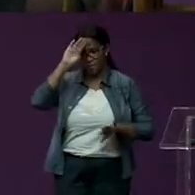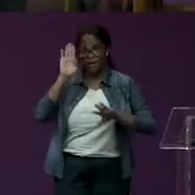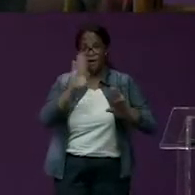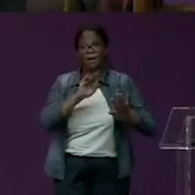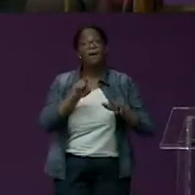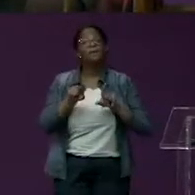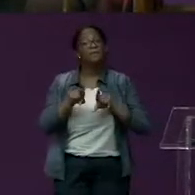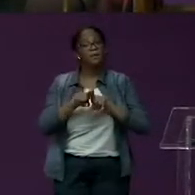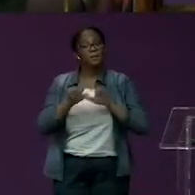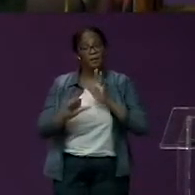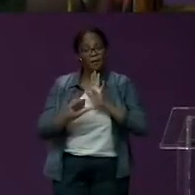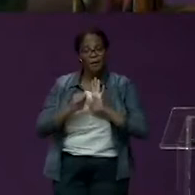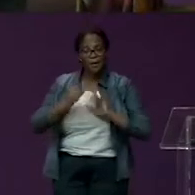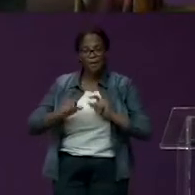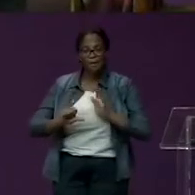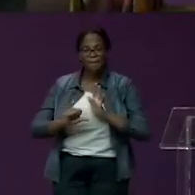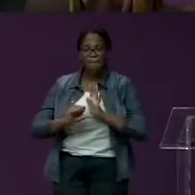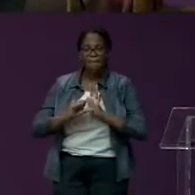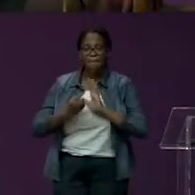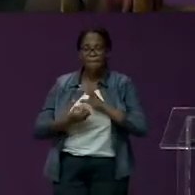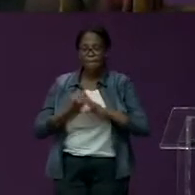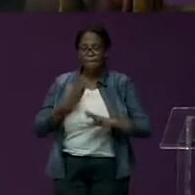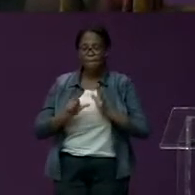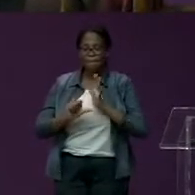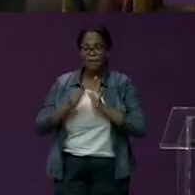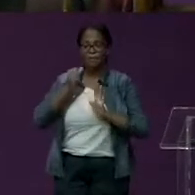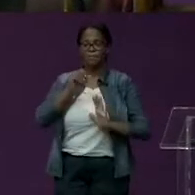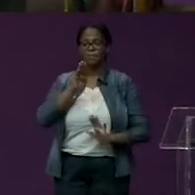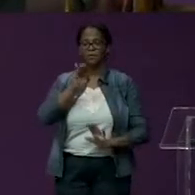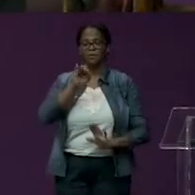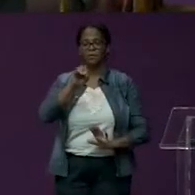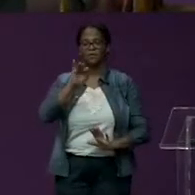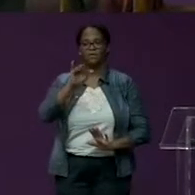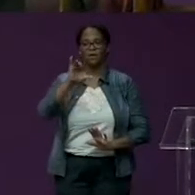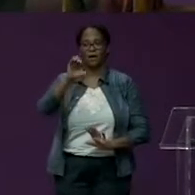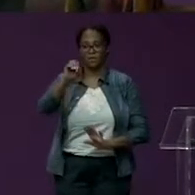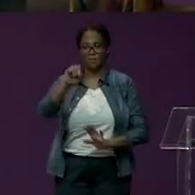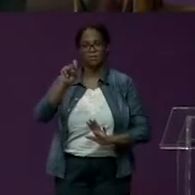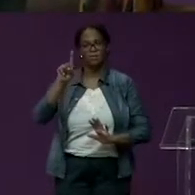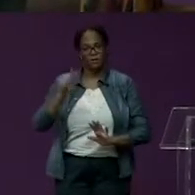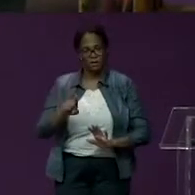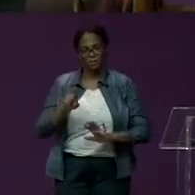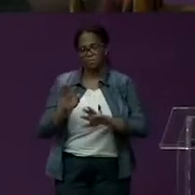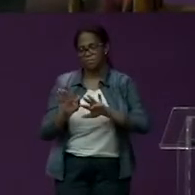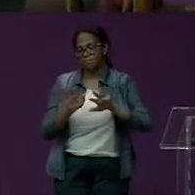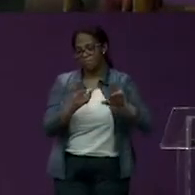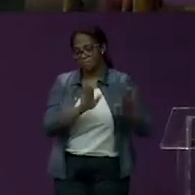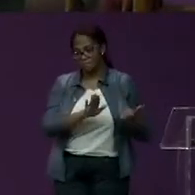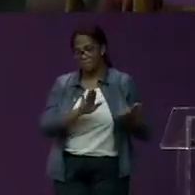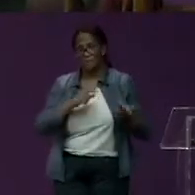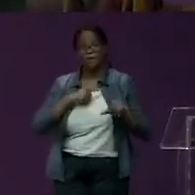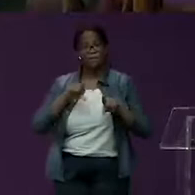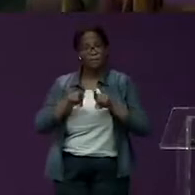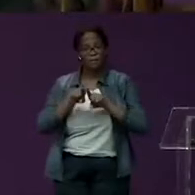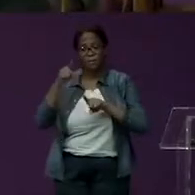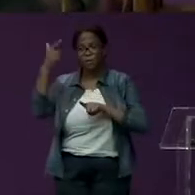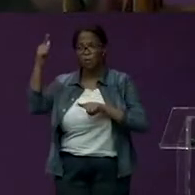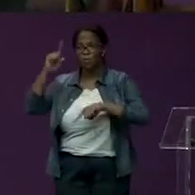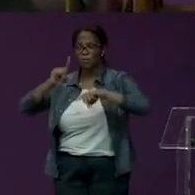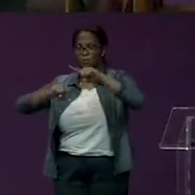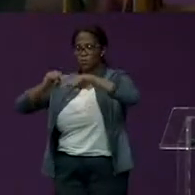primeiro biofármaco que vai ser desenvolvido no Brasil, que é a alfapoetina, né, entre outros